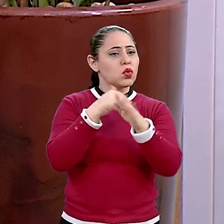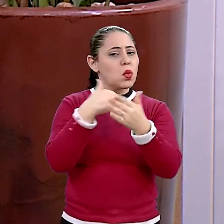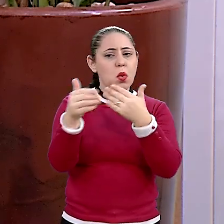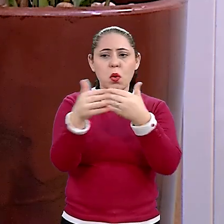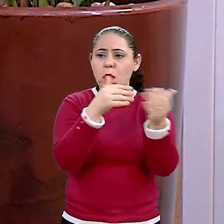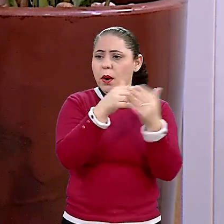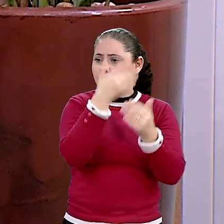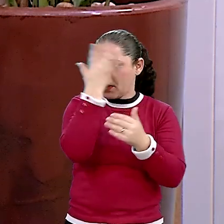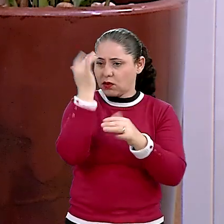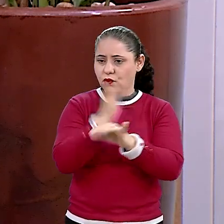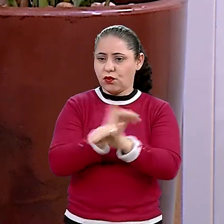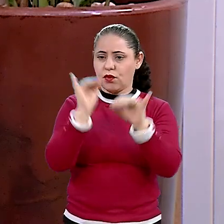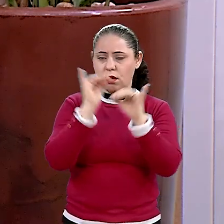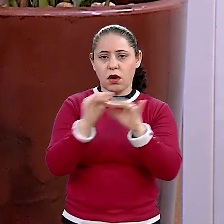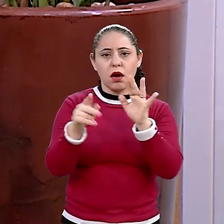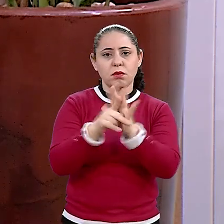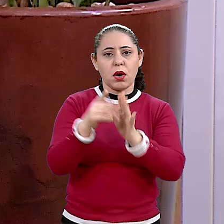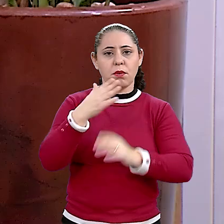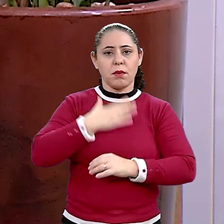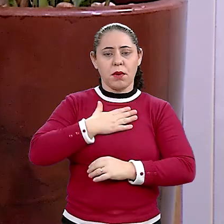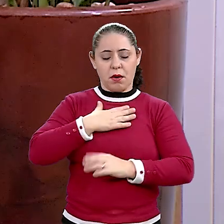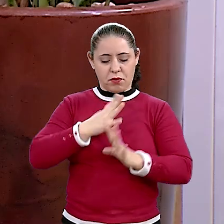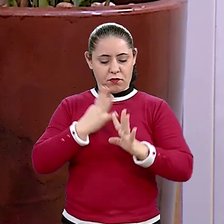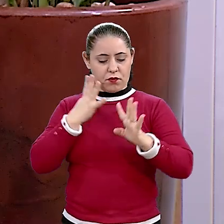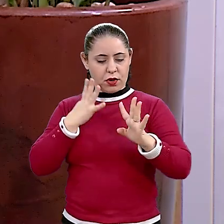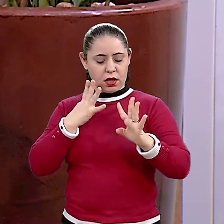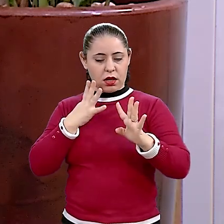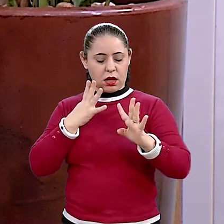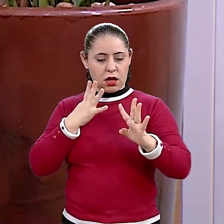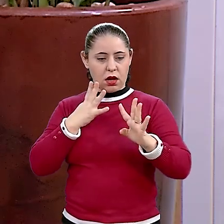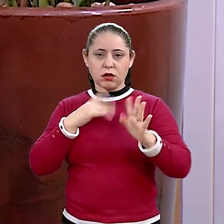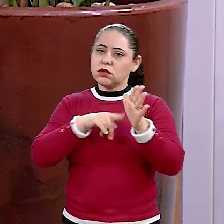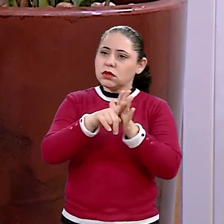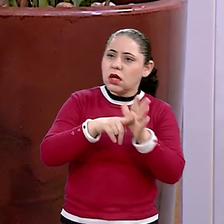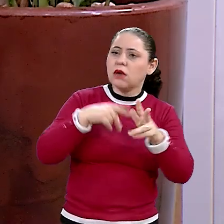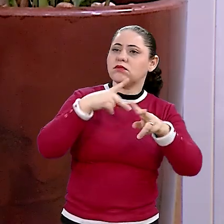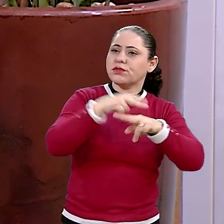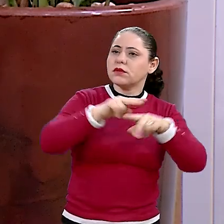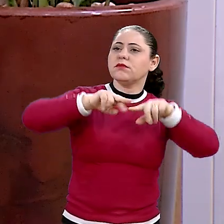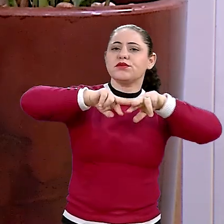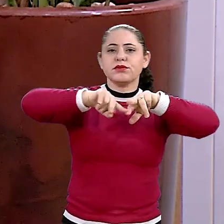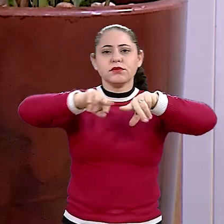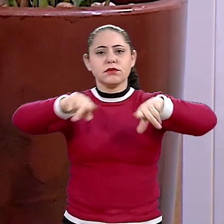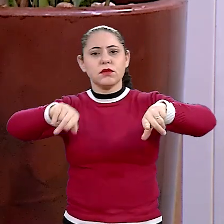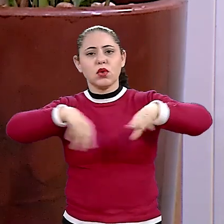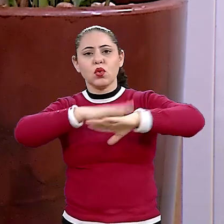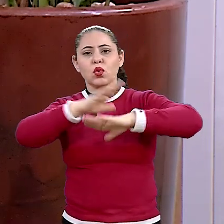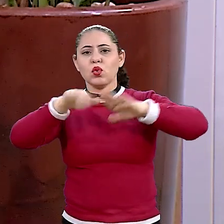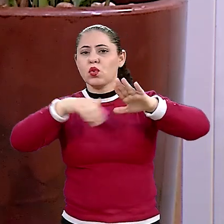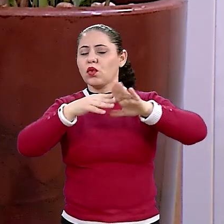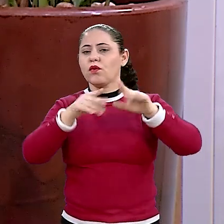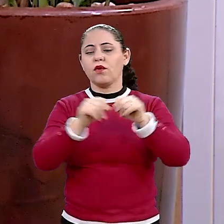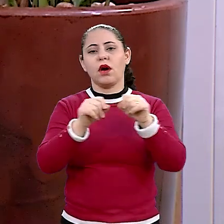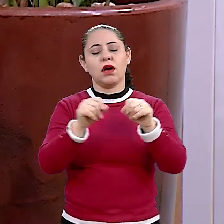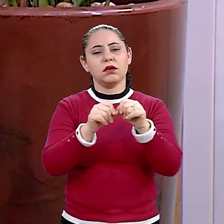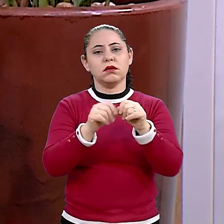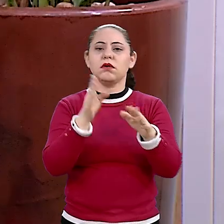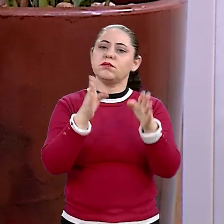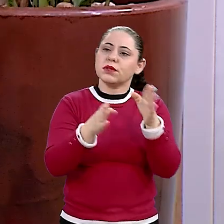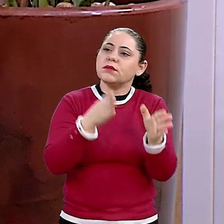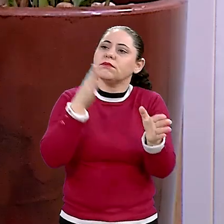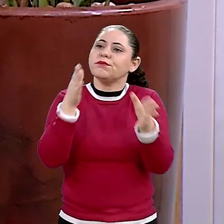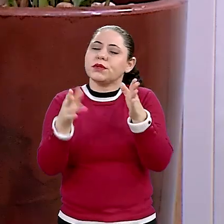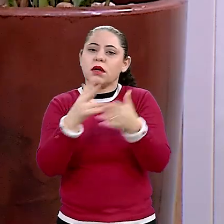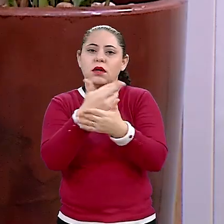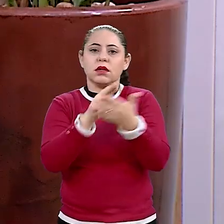qualquer informação sobre as filas de todas as especialidades, publicadas periodicamente como uma espécie